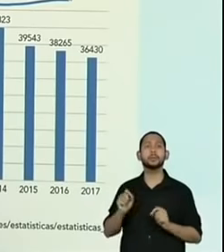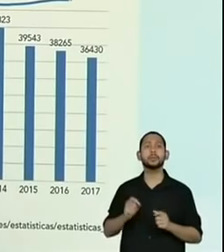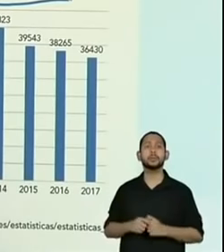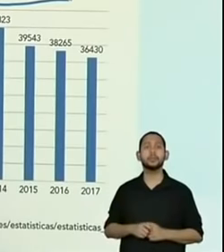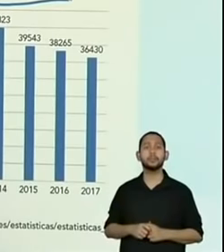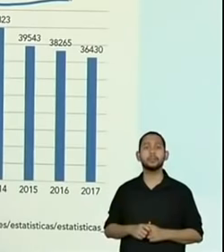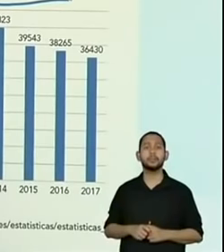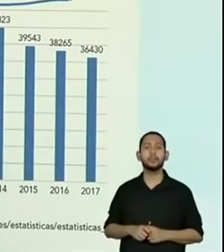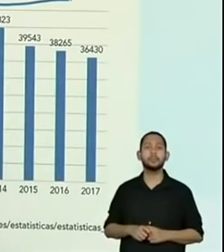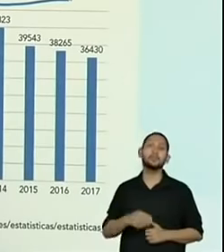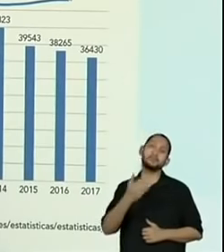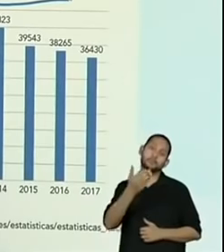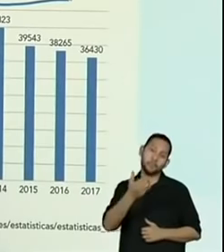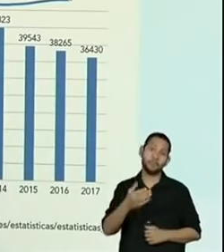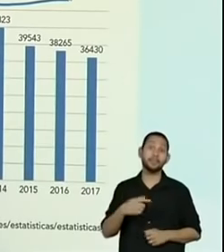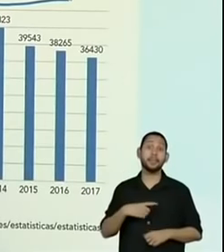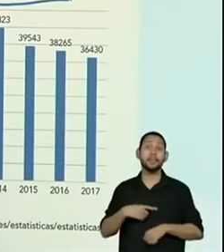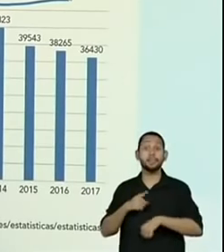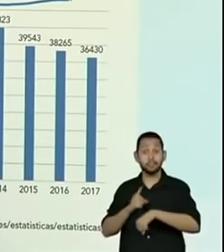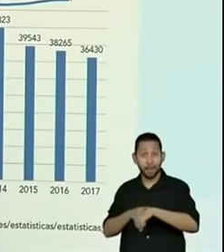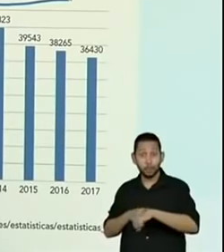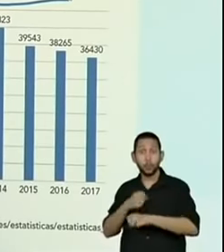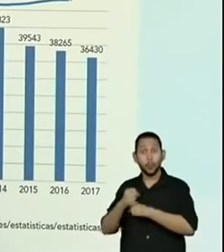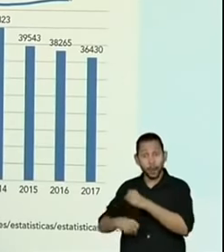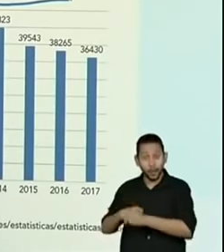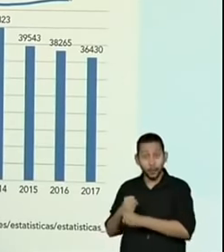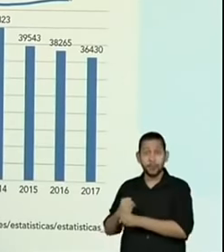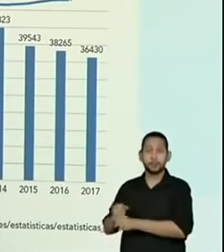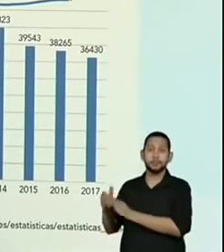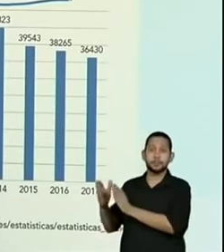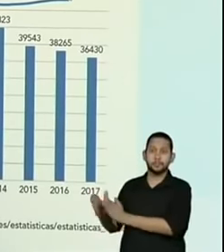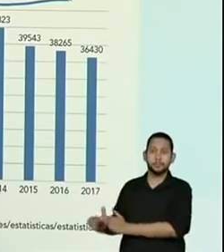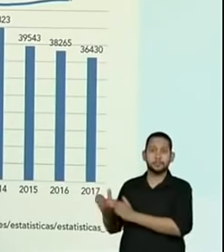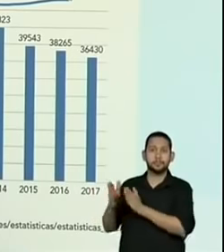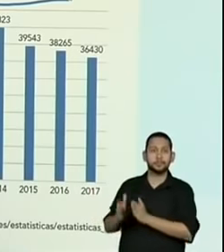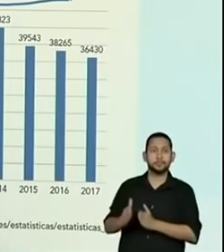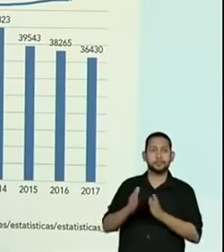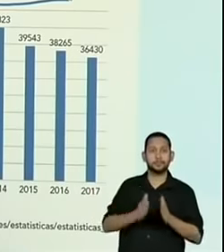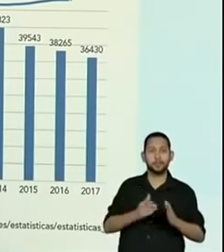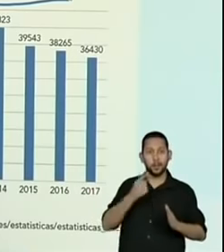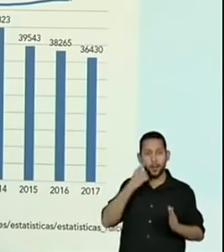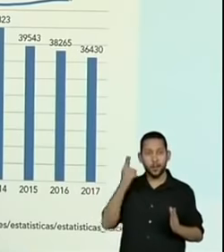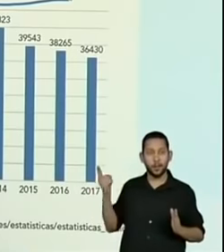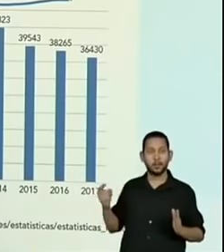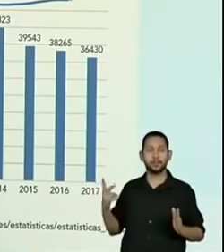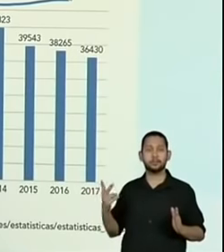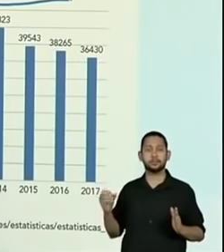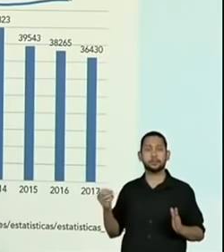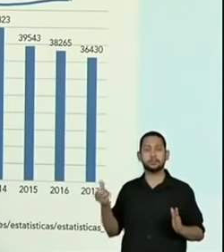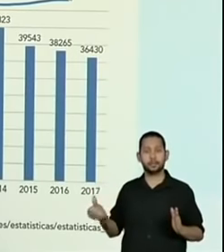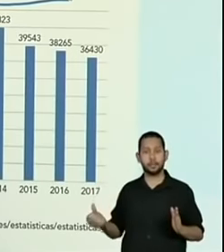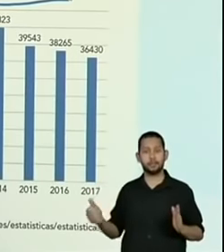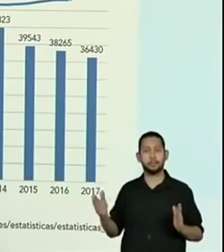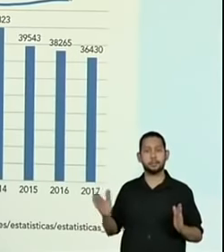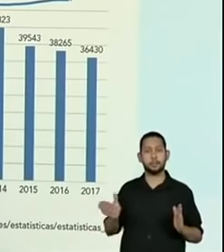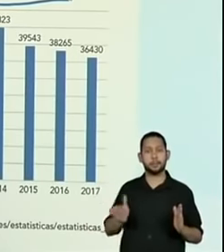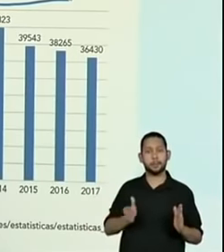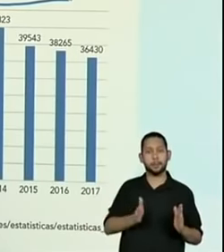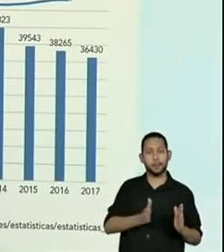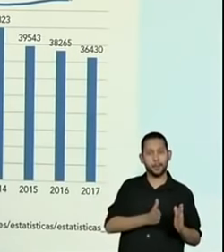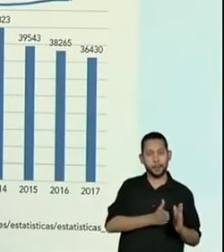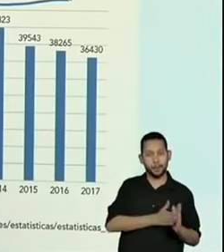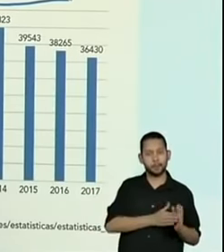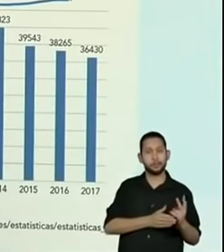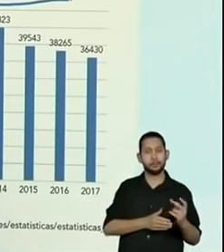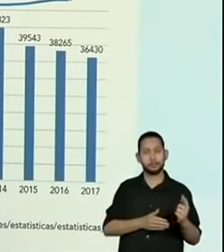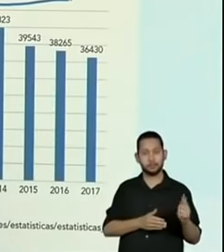pessoal? A contagem do tempo, né? Que no caso são os anos. A informação de quantidade. Então, assim,